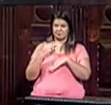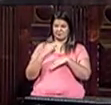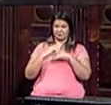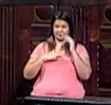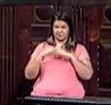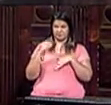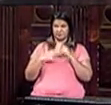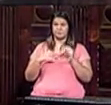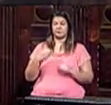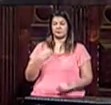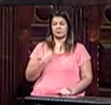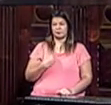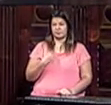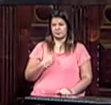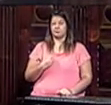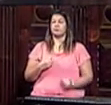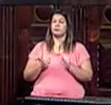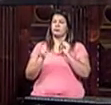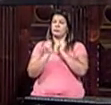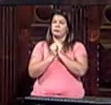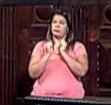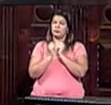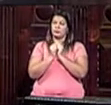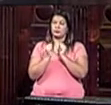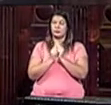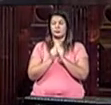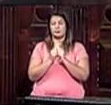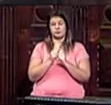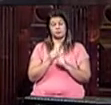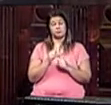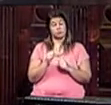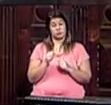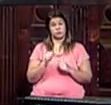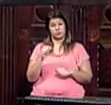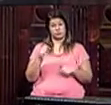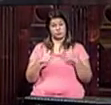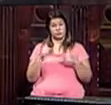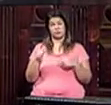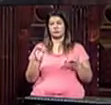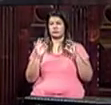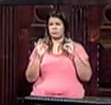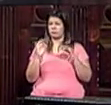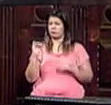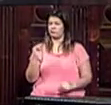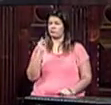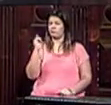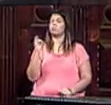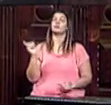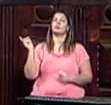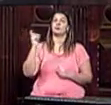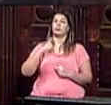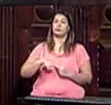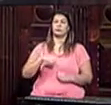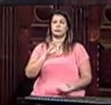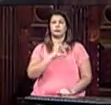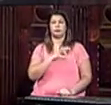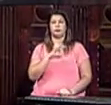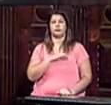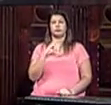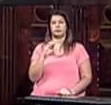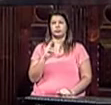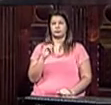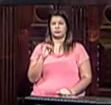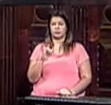a felicidade de ocupar esse importante cargo, retornei à Polícia Civil para participar